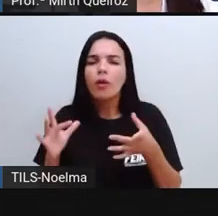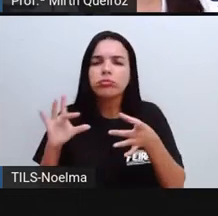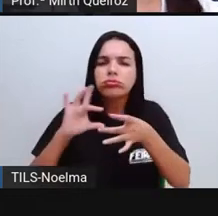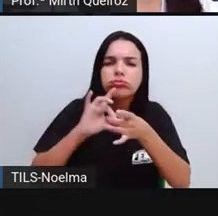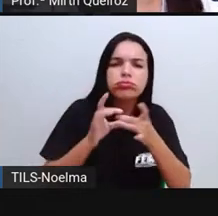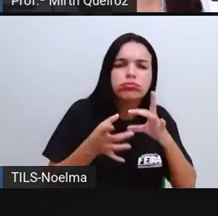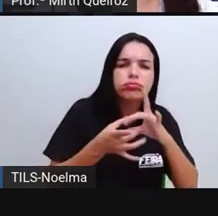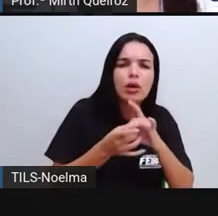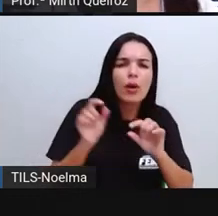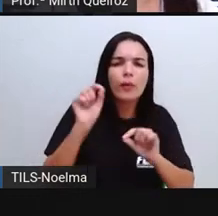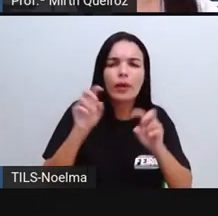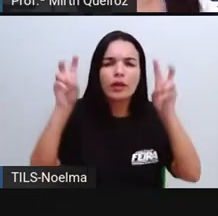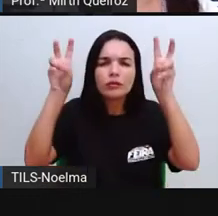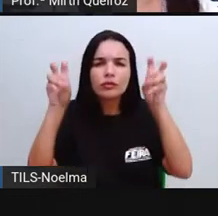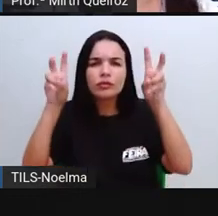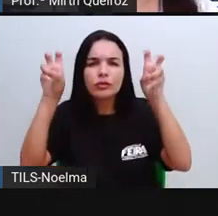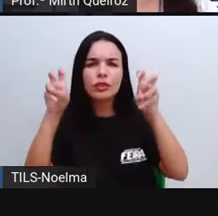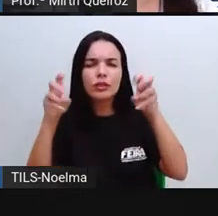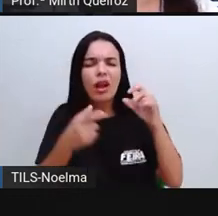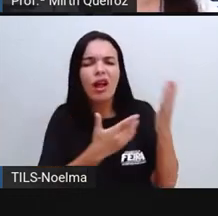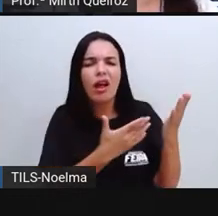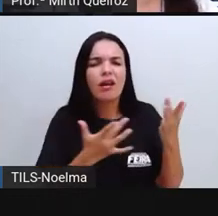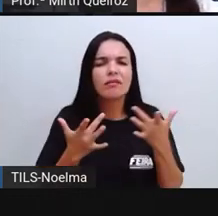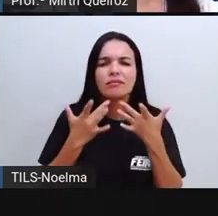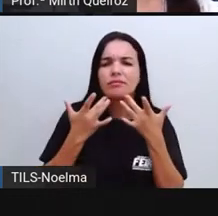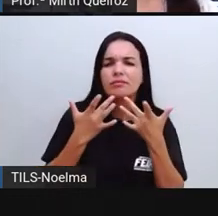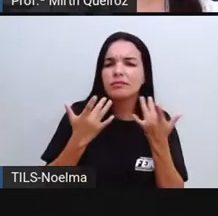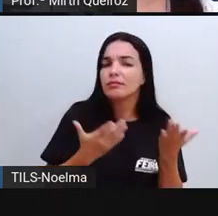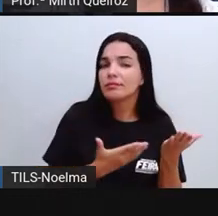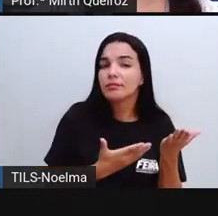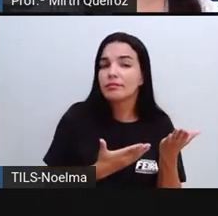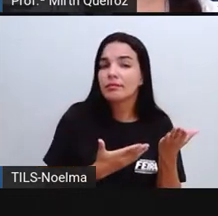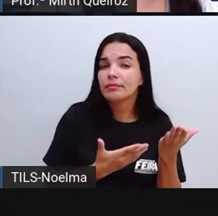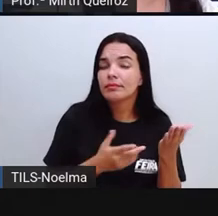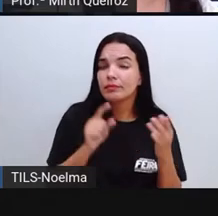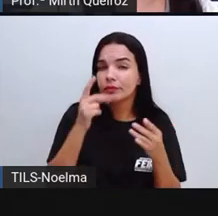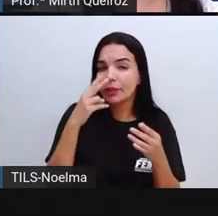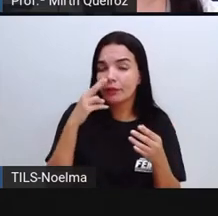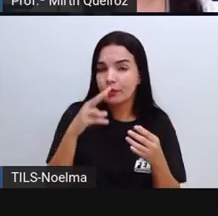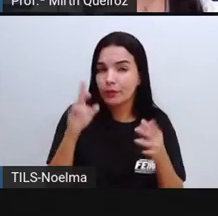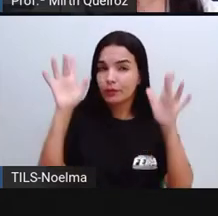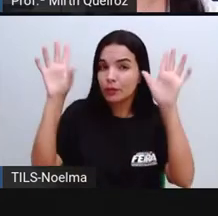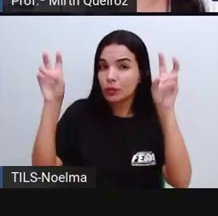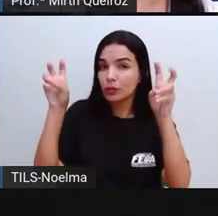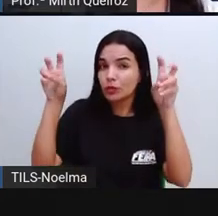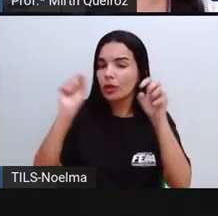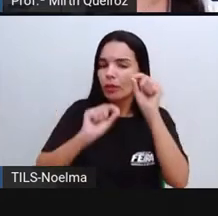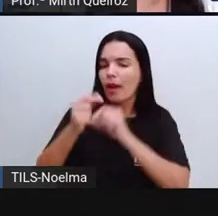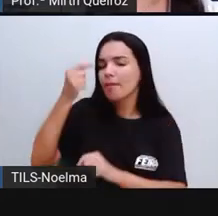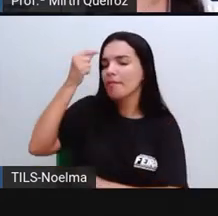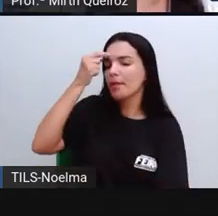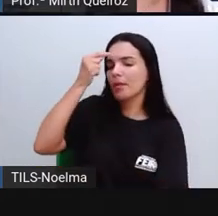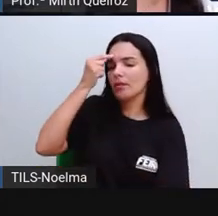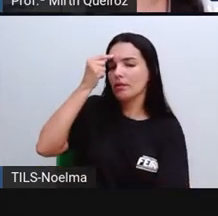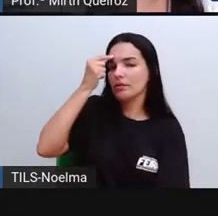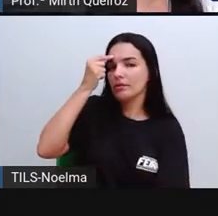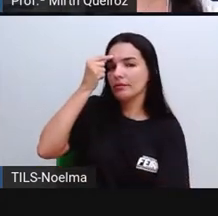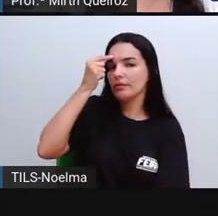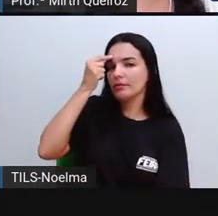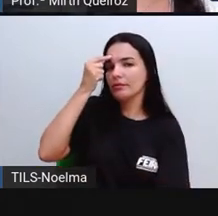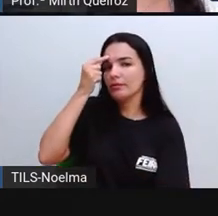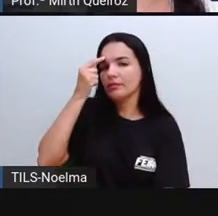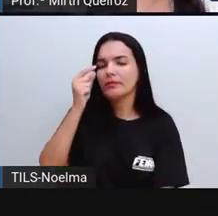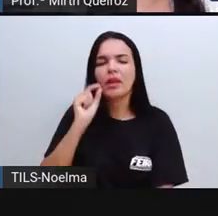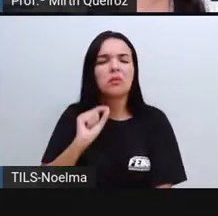relação entre o título e a animação? Observe que o título era Memórias.